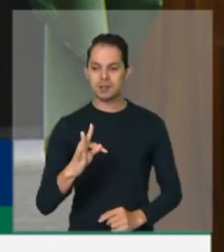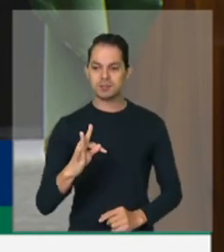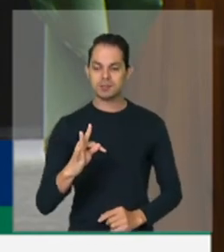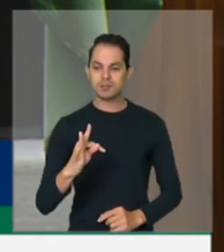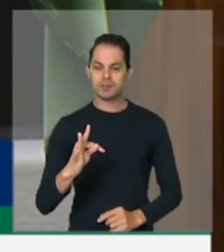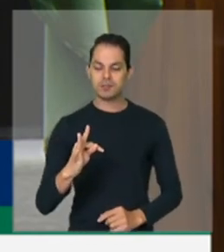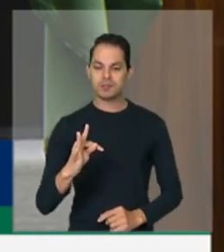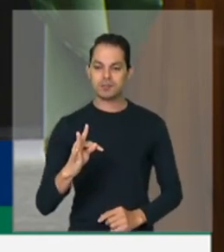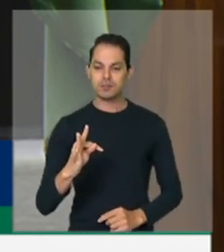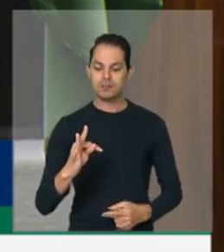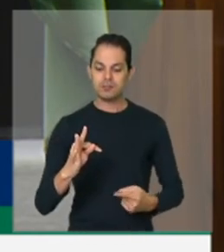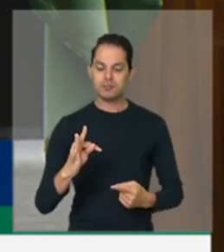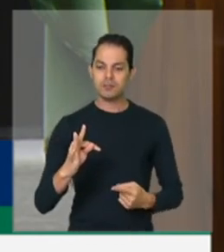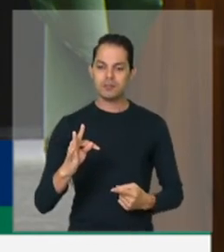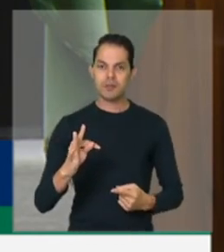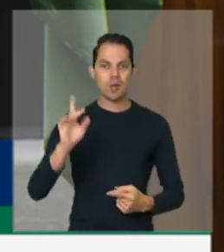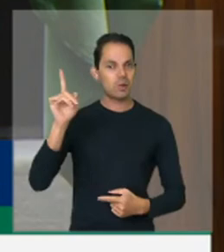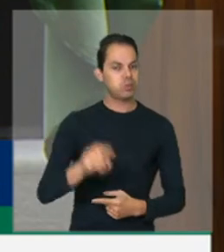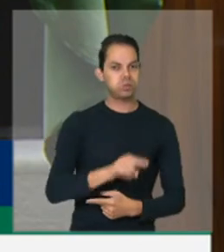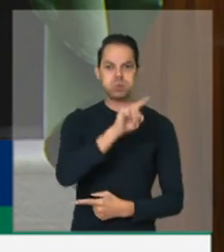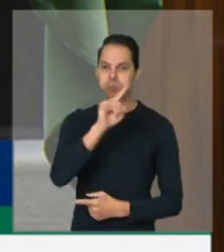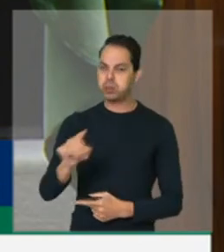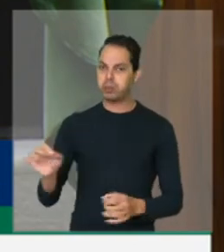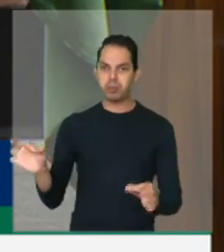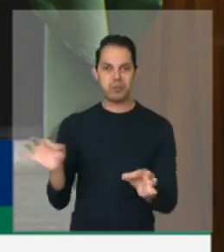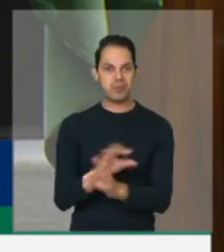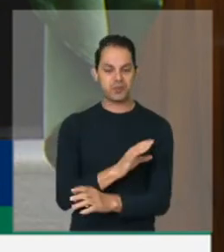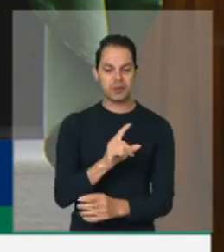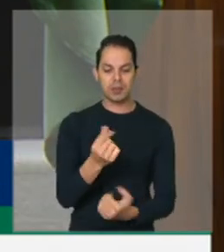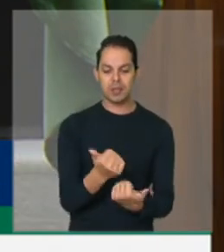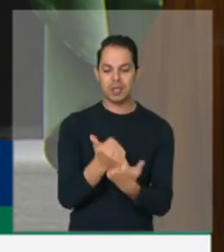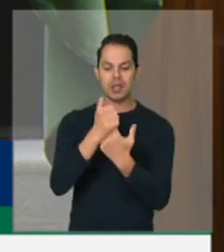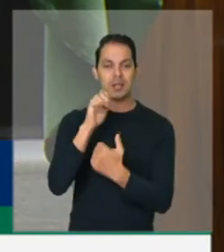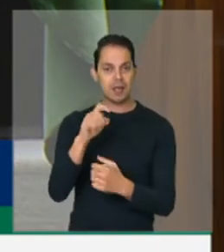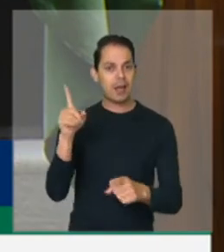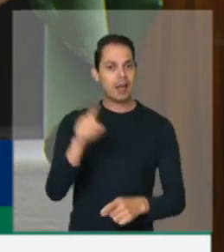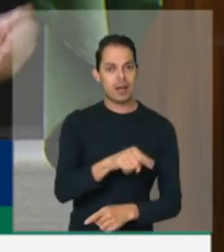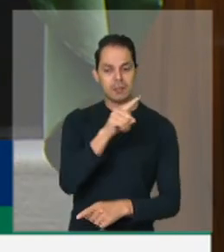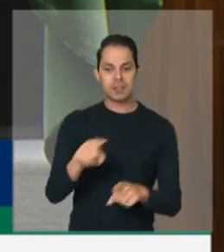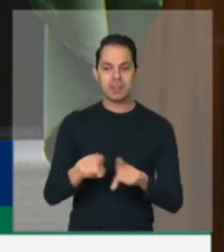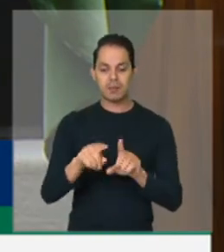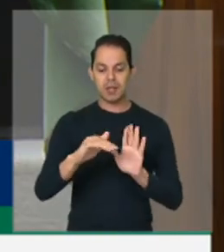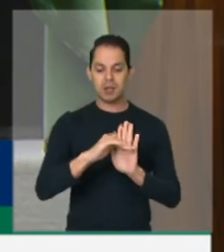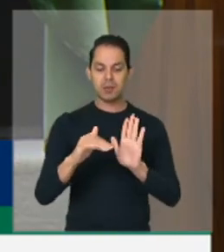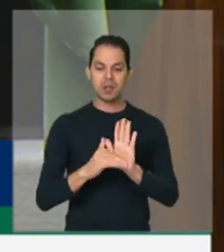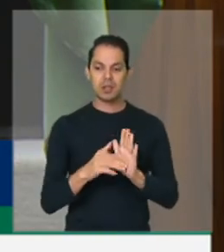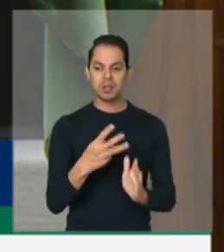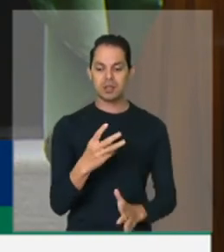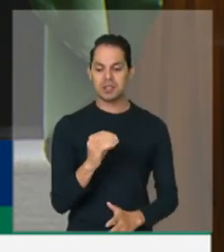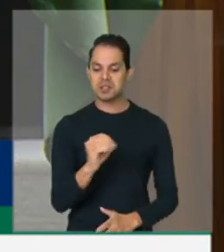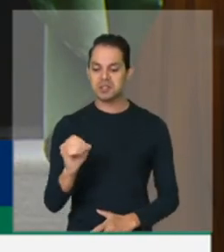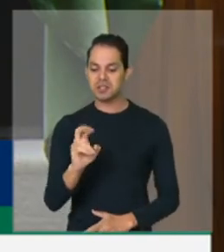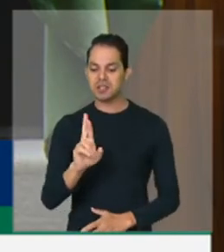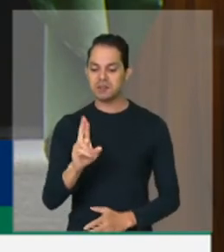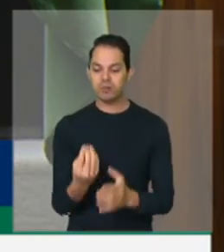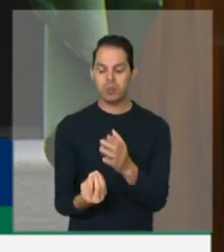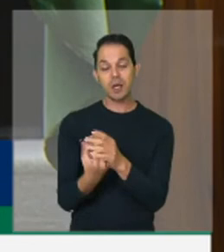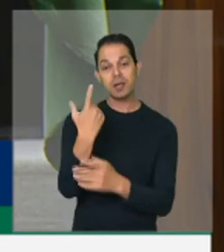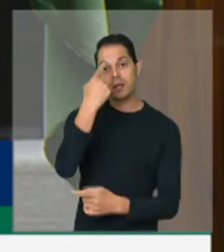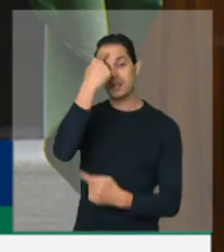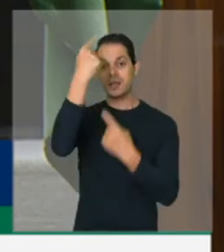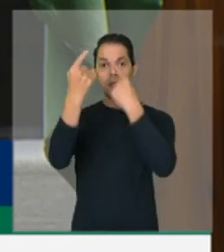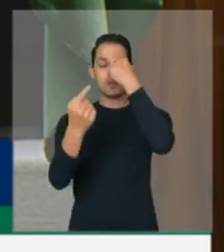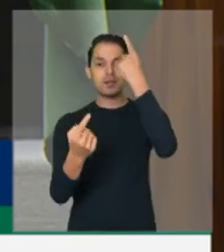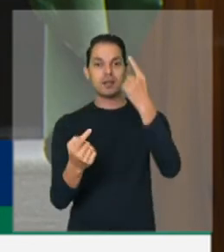aí, acaba com o auxílio emergencial e vai fazer um único programa de R$ 300